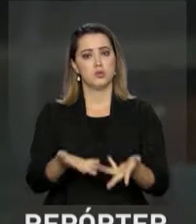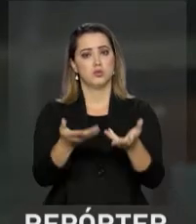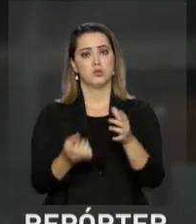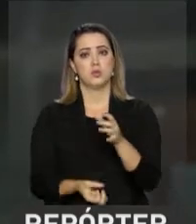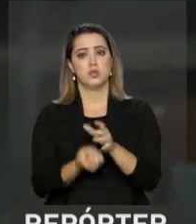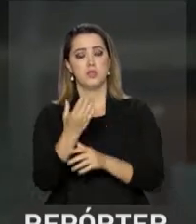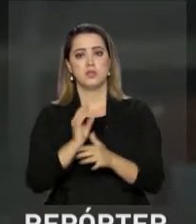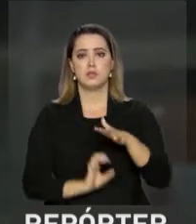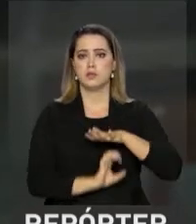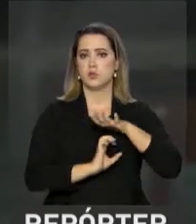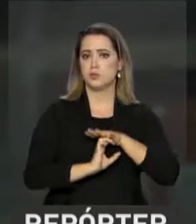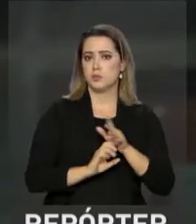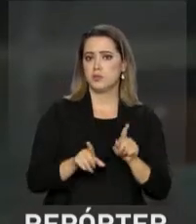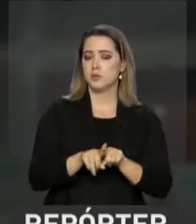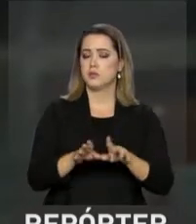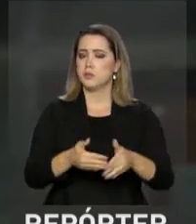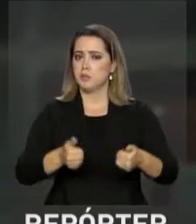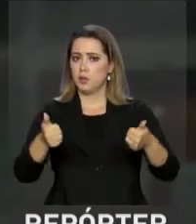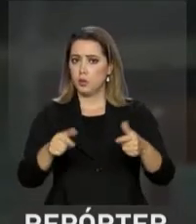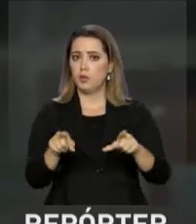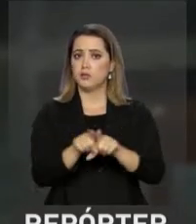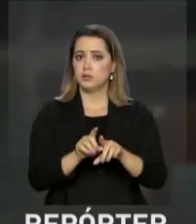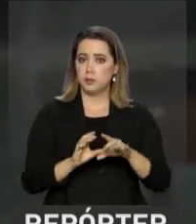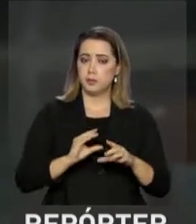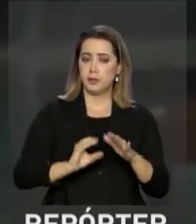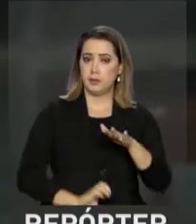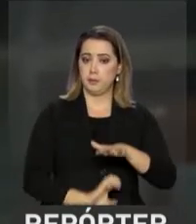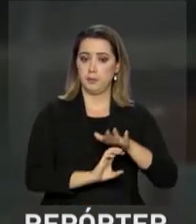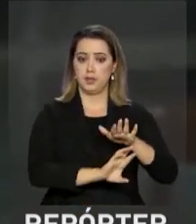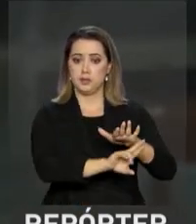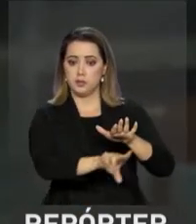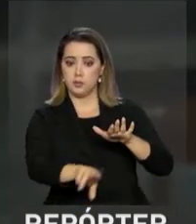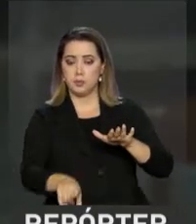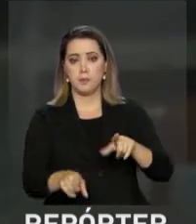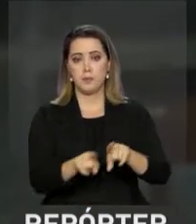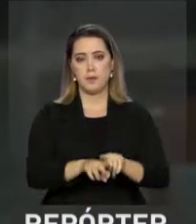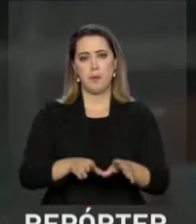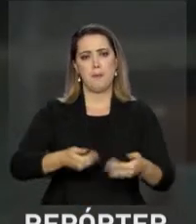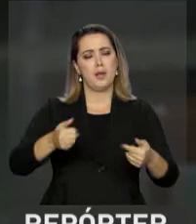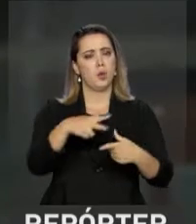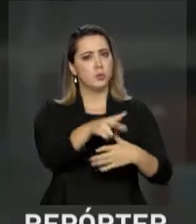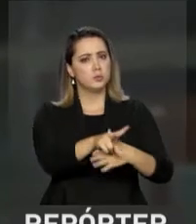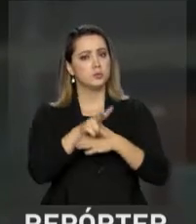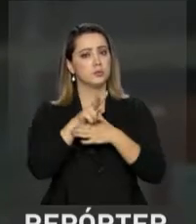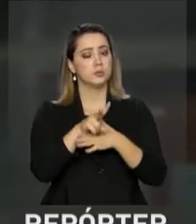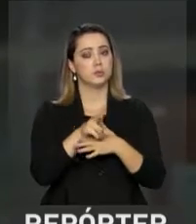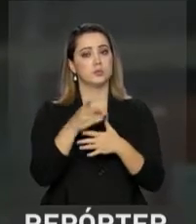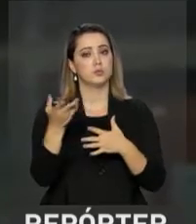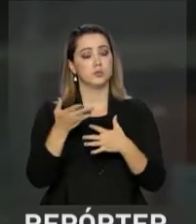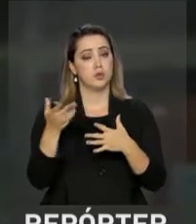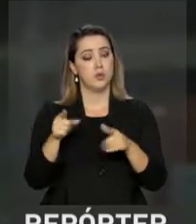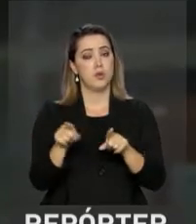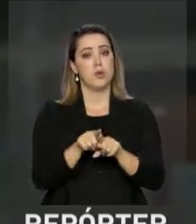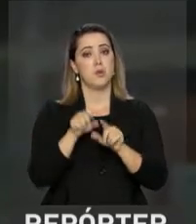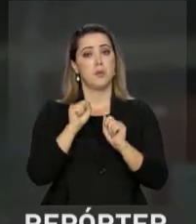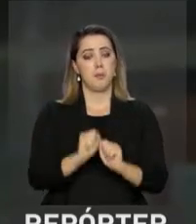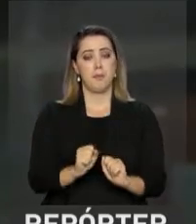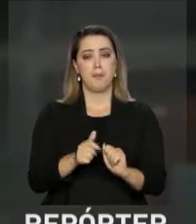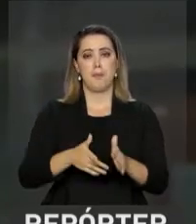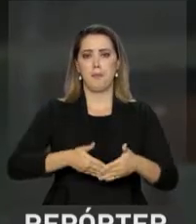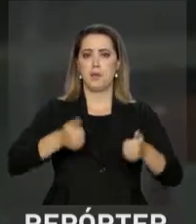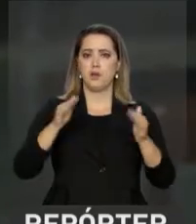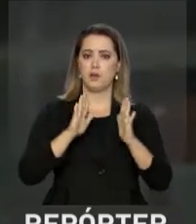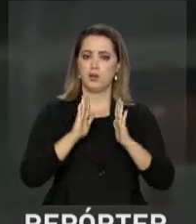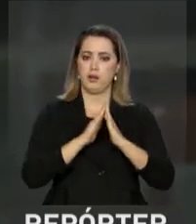favorecem pequenas e médias empresas abrem mais acesso ao crédito e aumentam as chances de se financiar mento